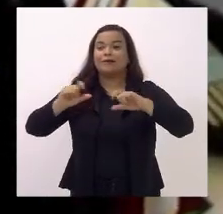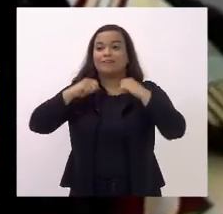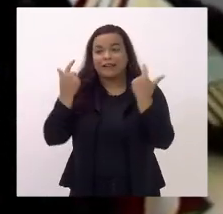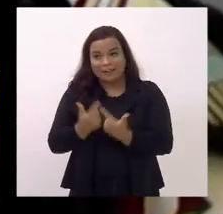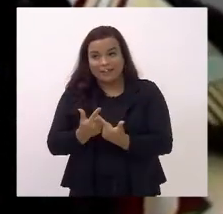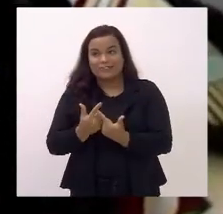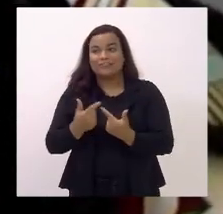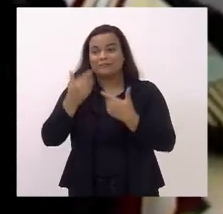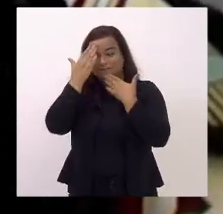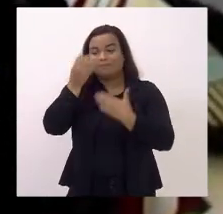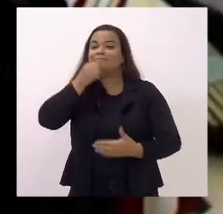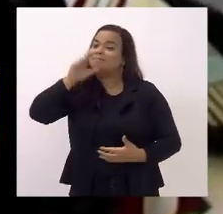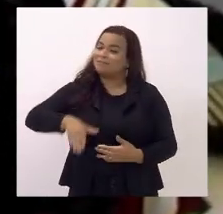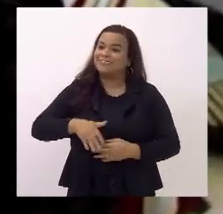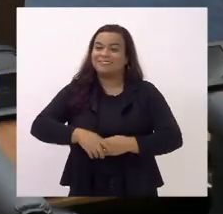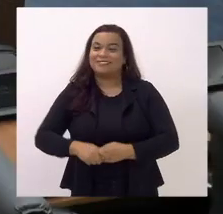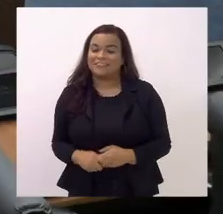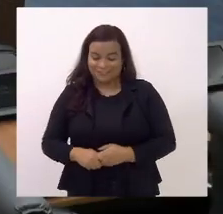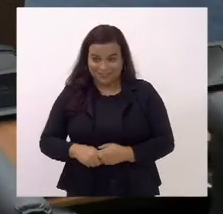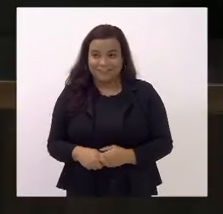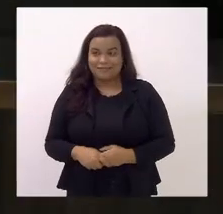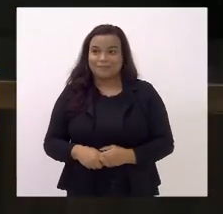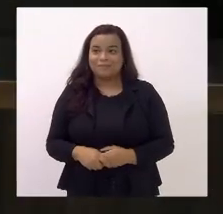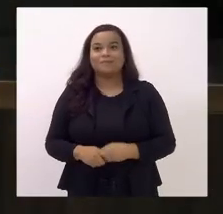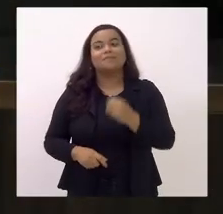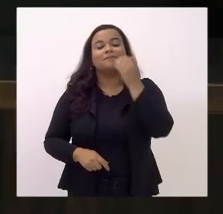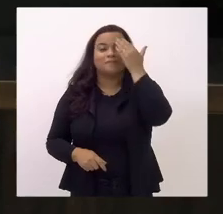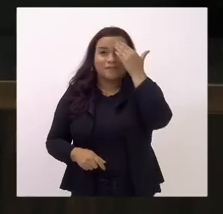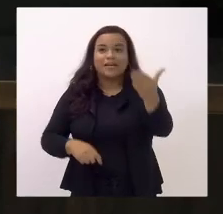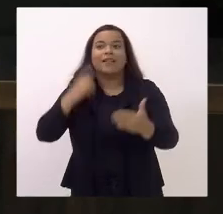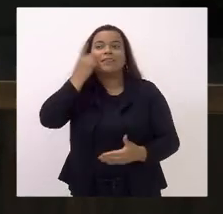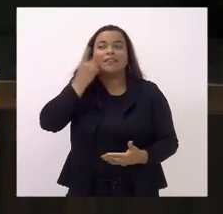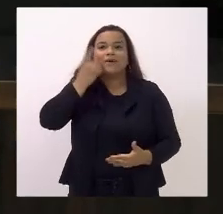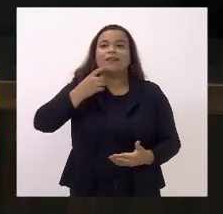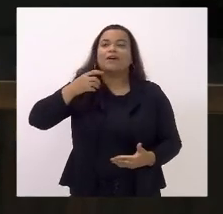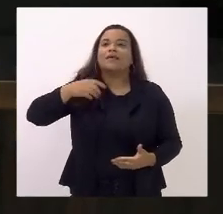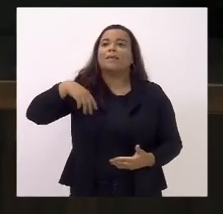Alerj. Muito boa tarde. Obrigada, deputada Mônica